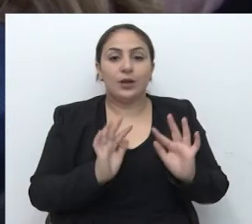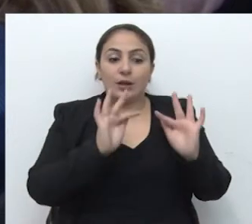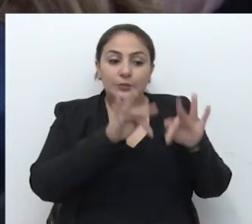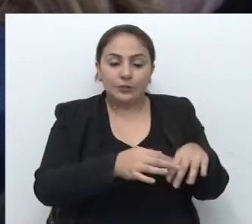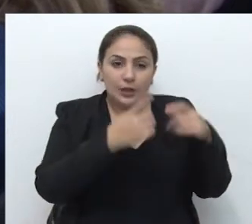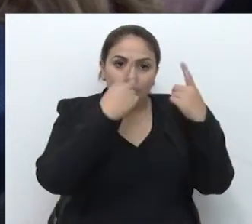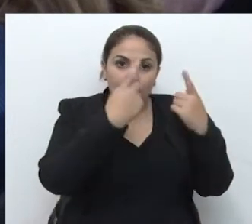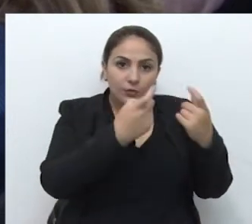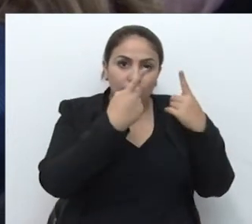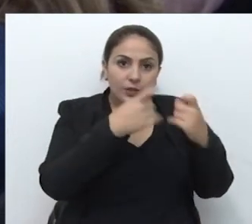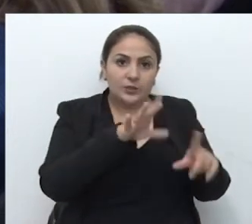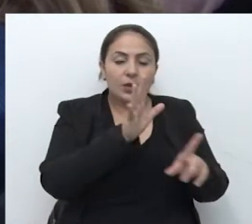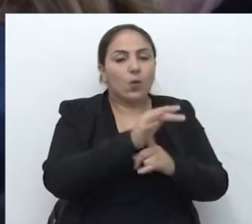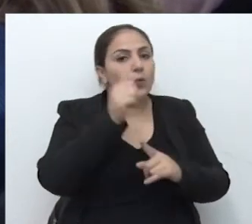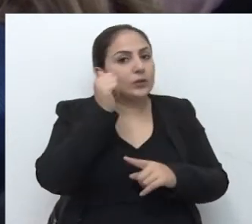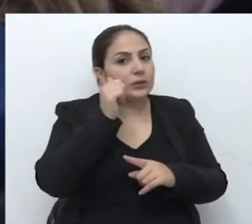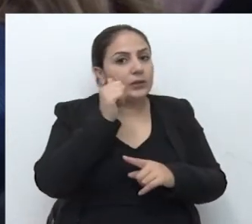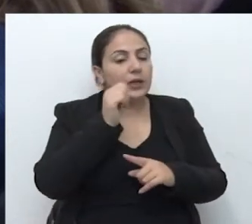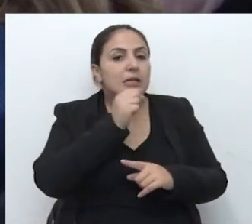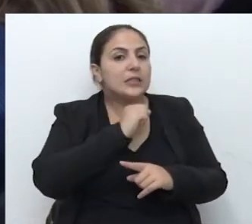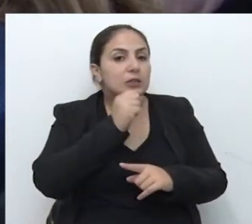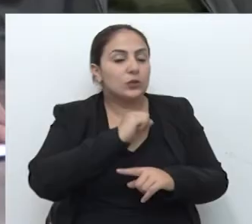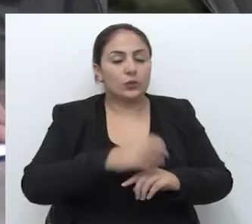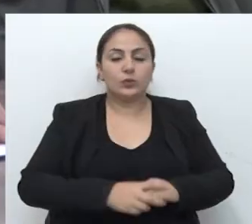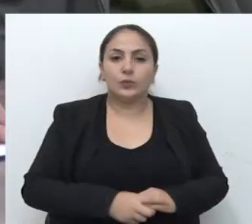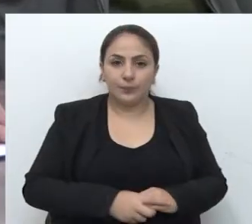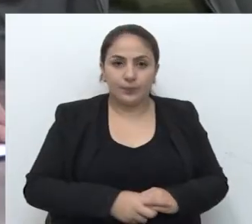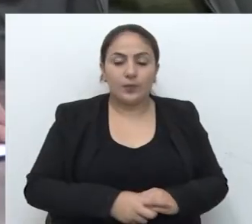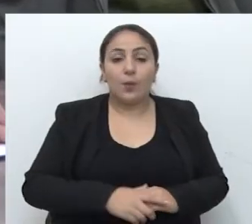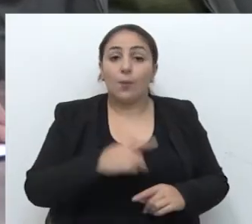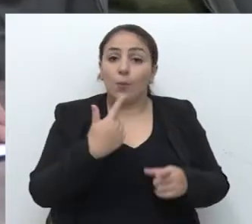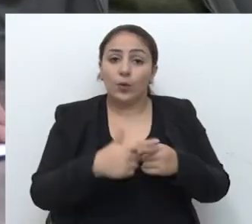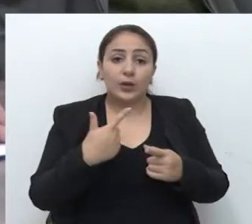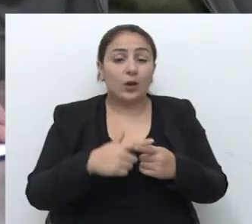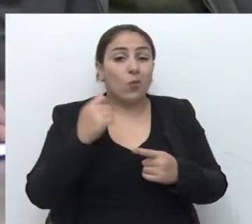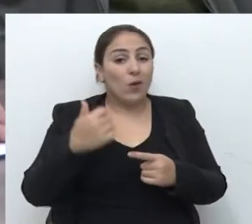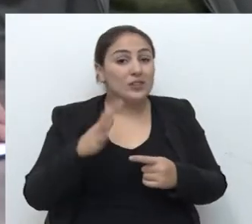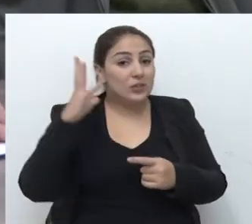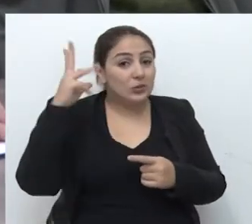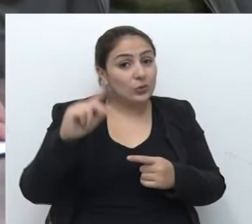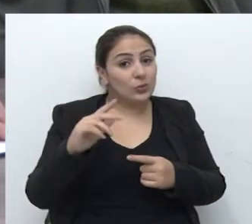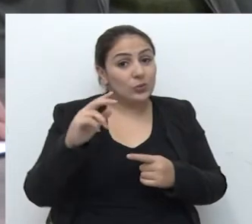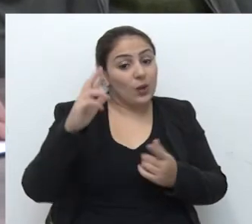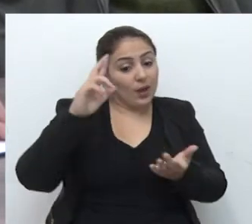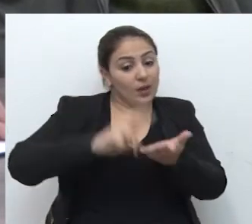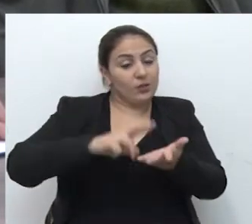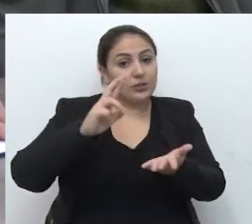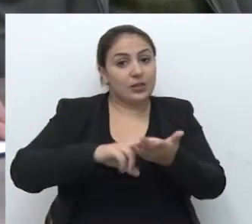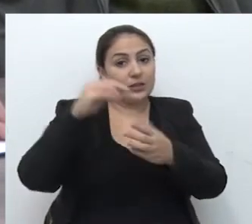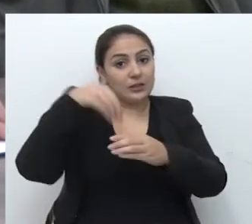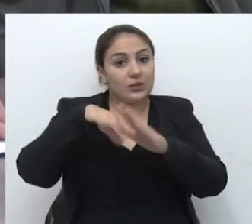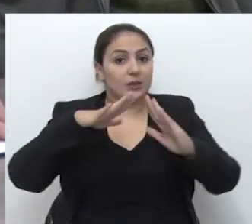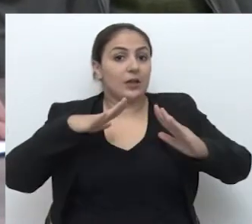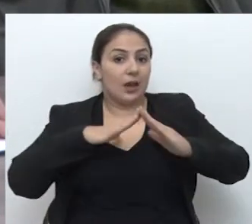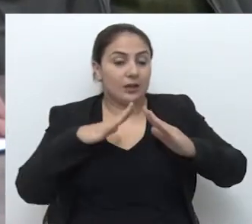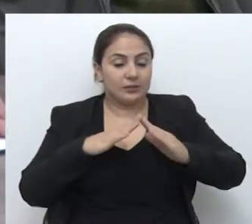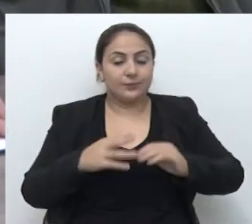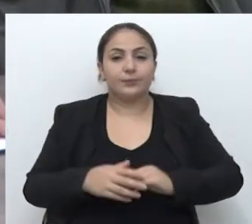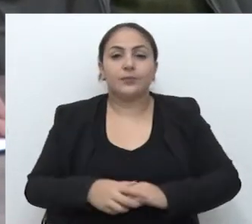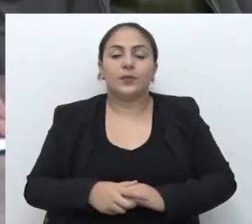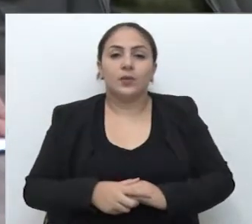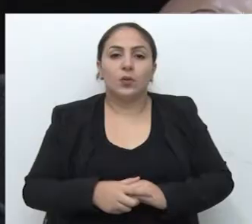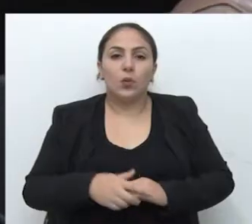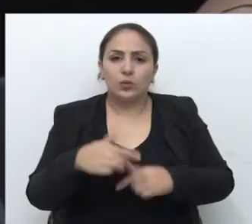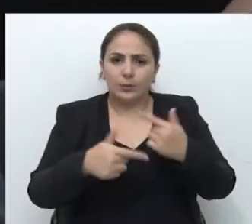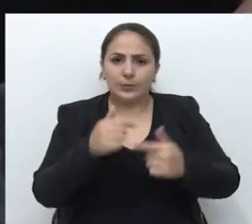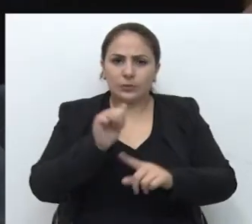importante no combate à violência contra idosos, até porque a maioria dos casos são registrados dentro de